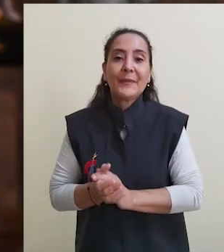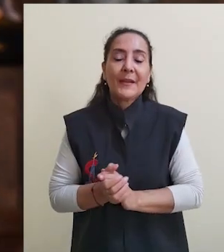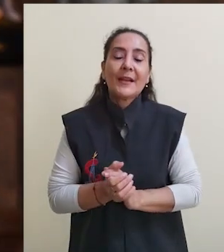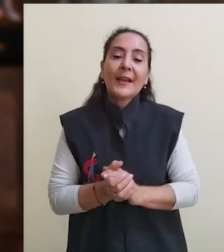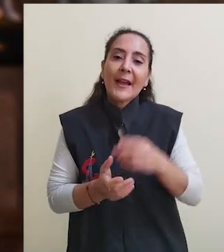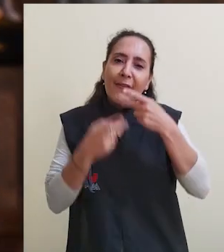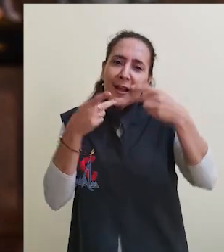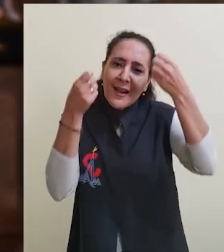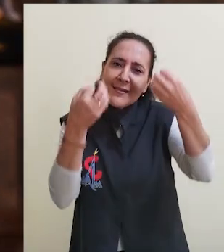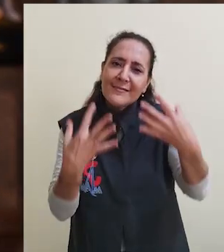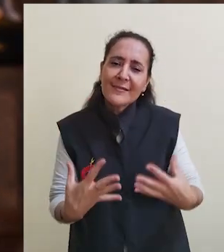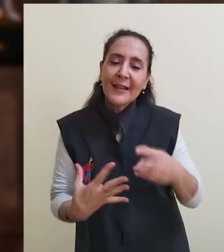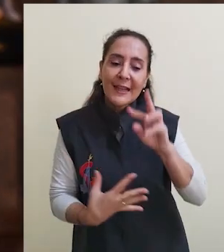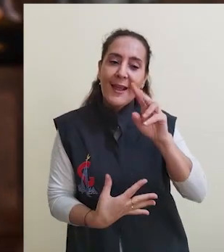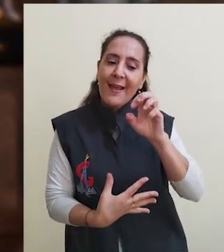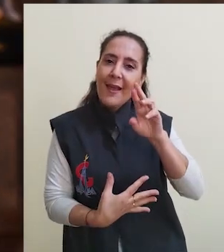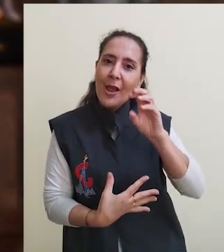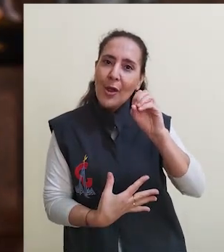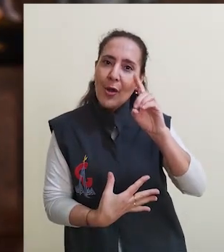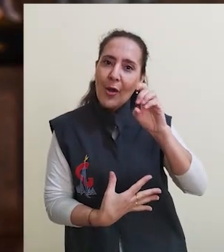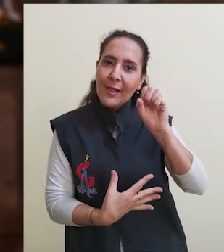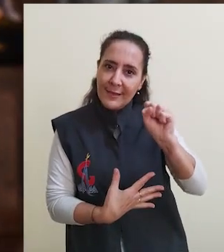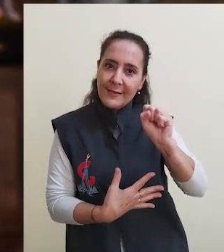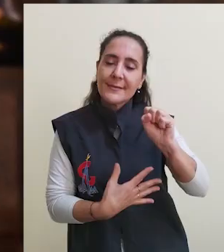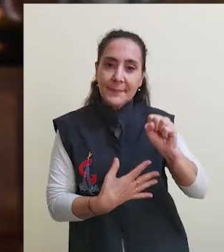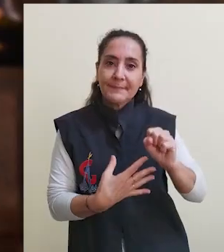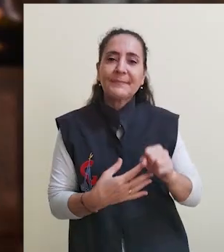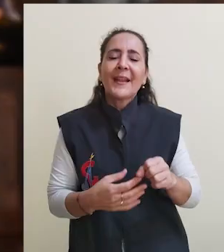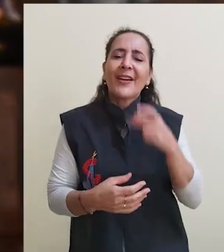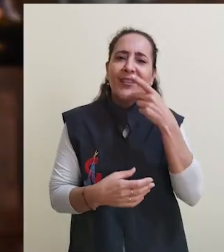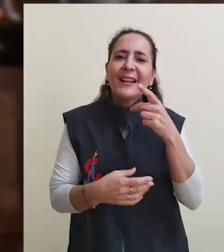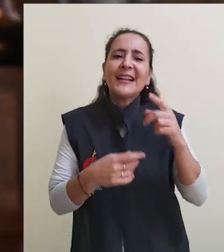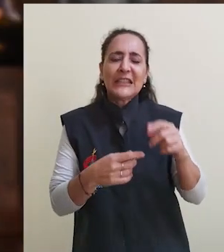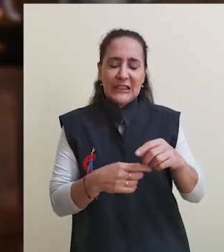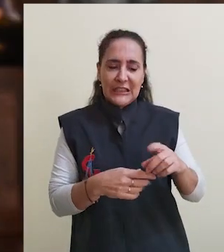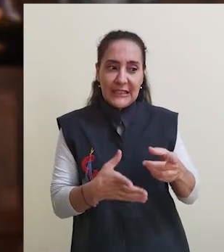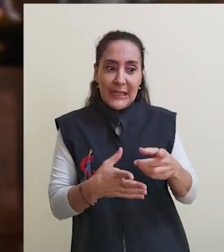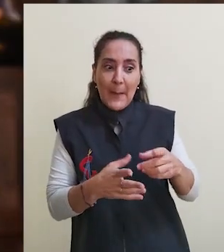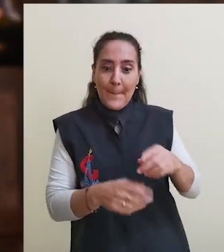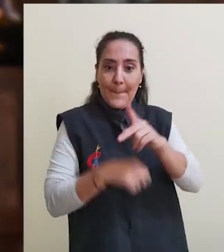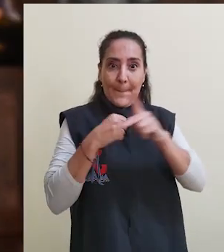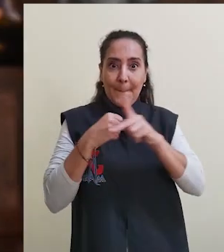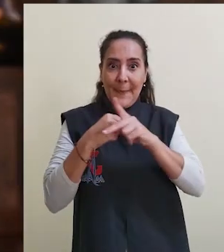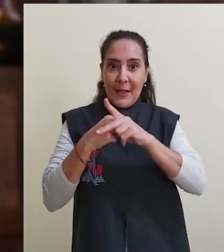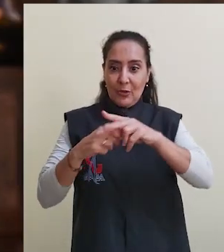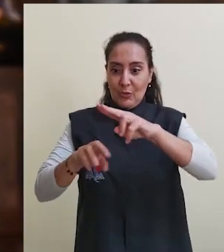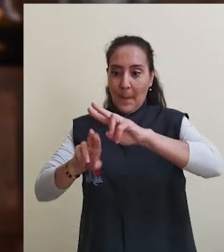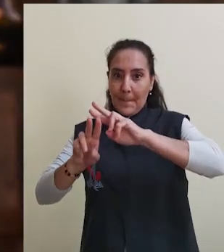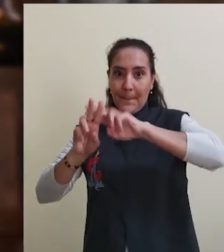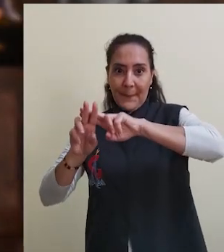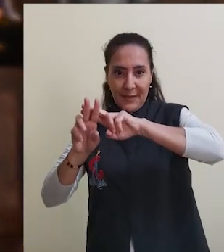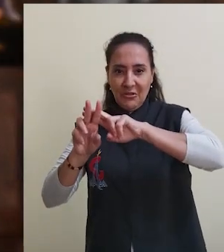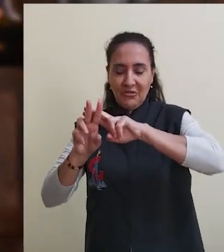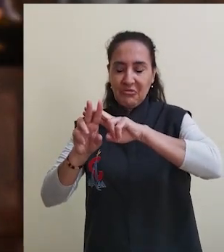12, versículos de 1 a 11. Diz lá que Herodes, já é depois então do Evangelho, o dia que Pedro está preso, porque Herodes viu que